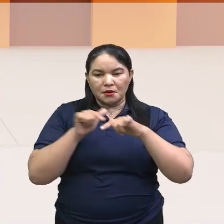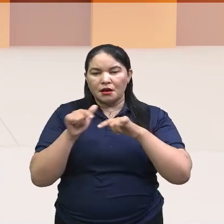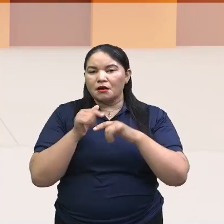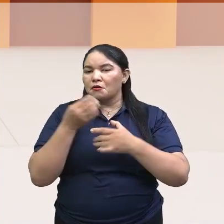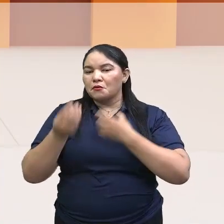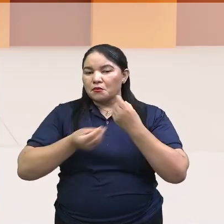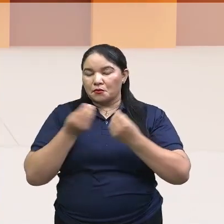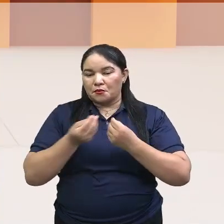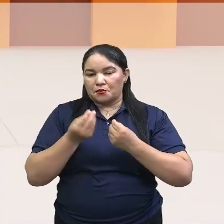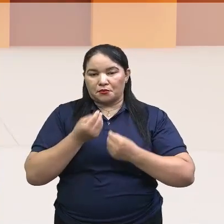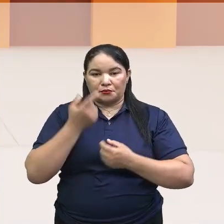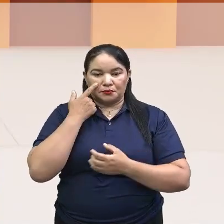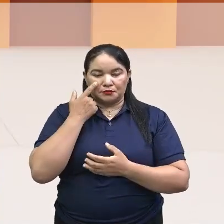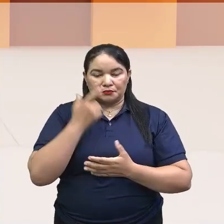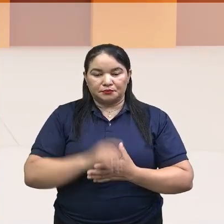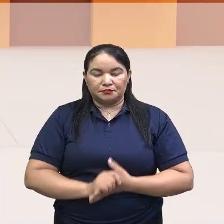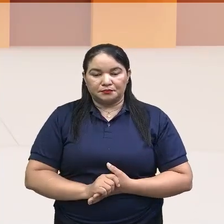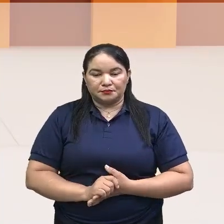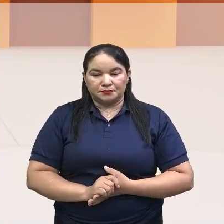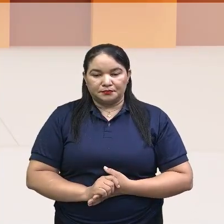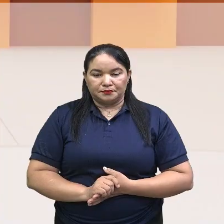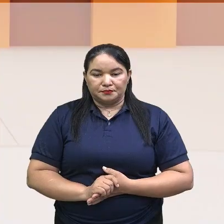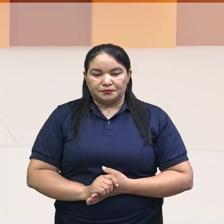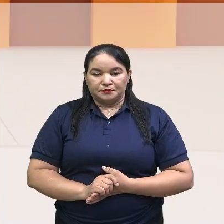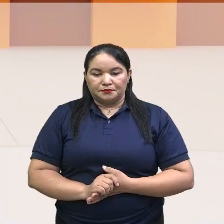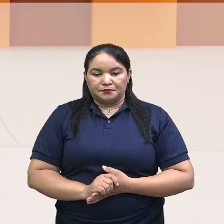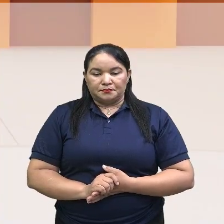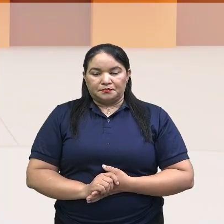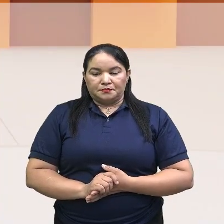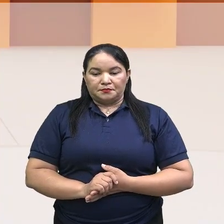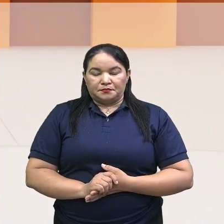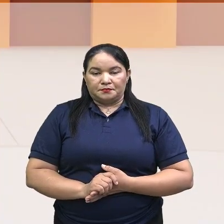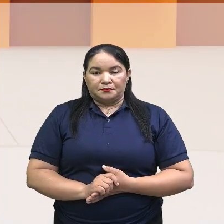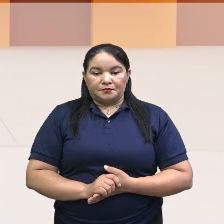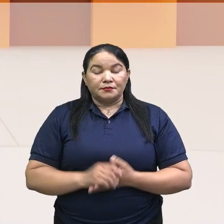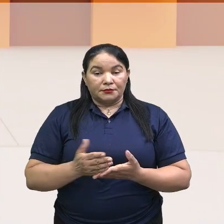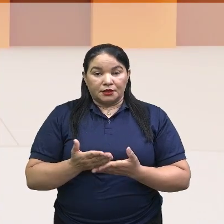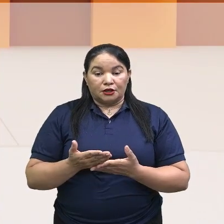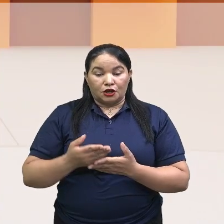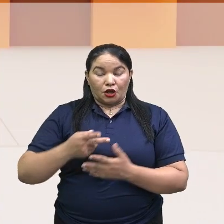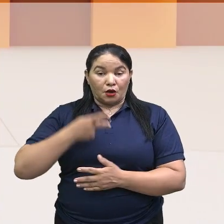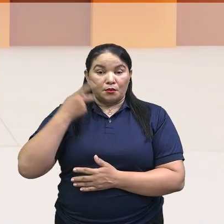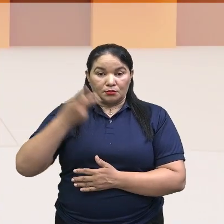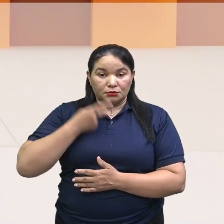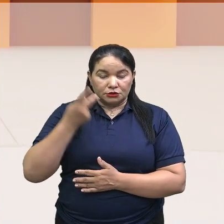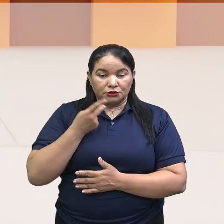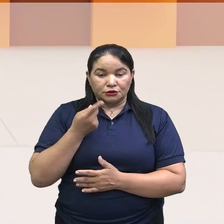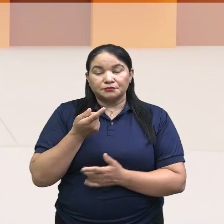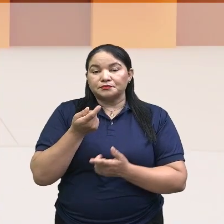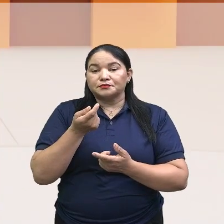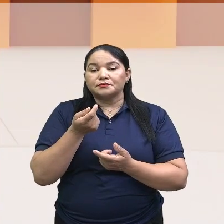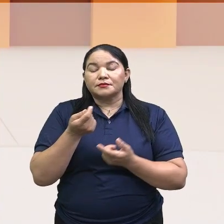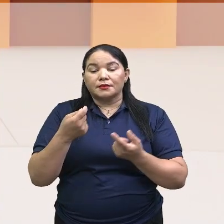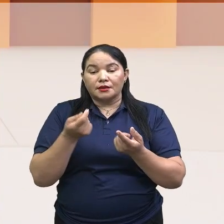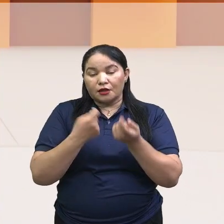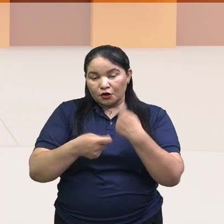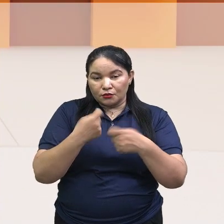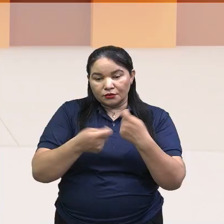então? Muito bem. As políticas econômicas e a estrutura do mercado de